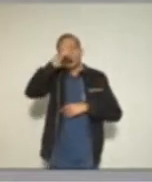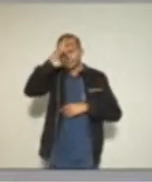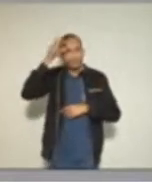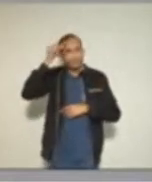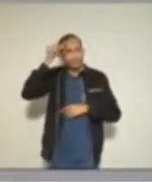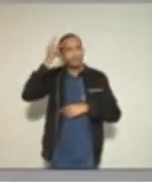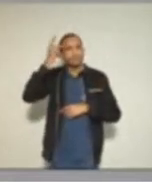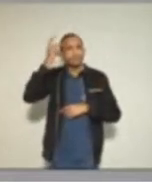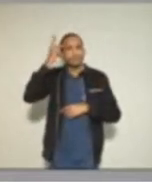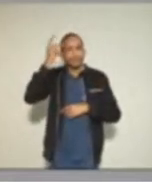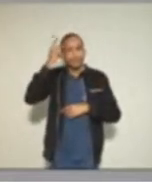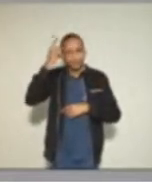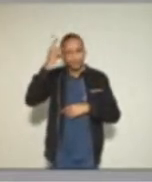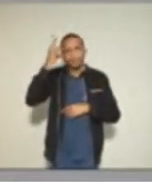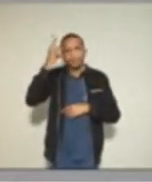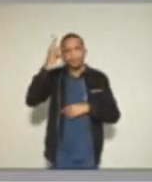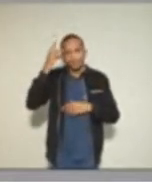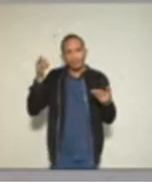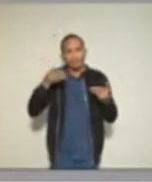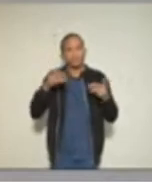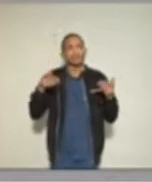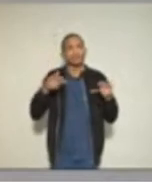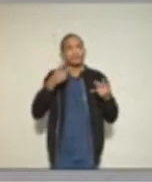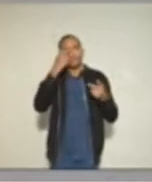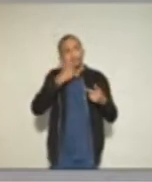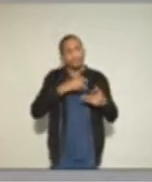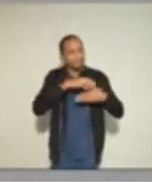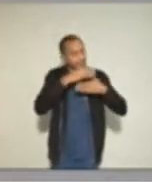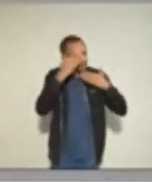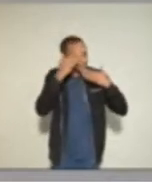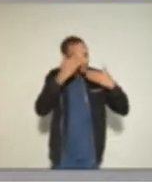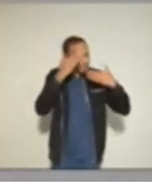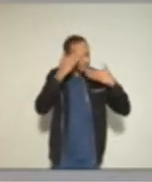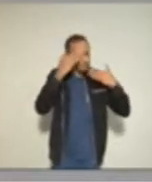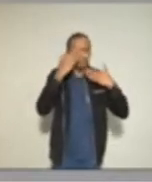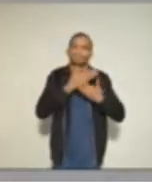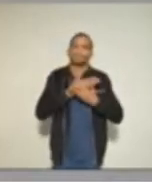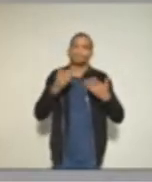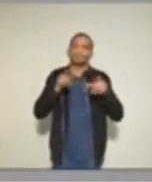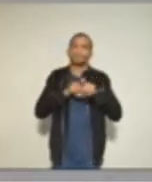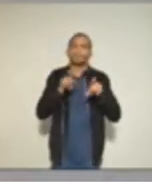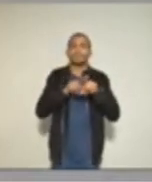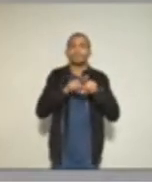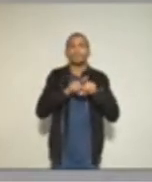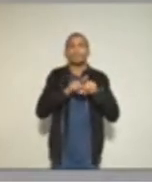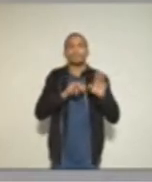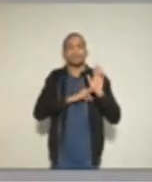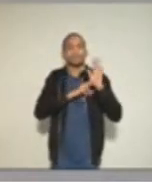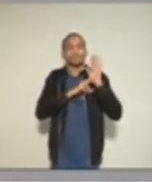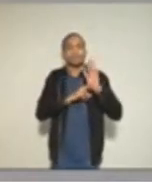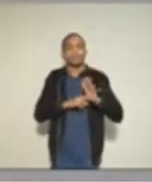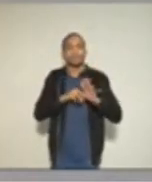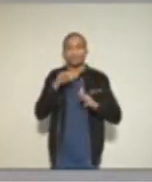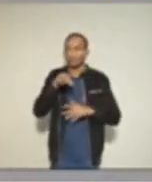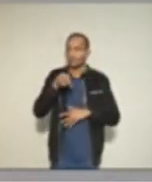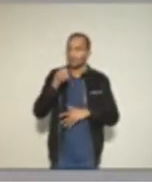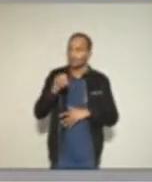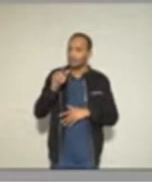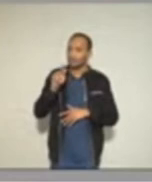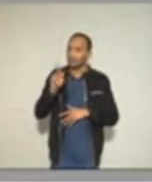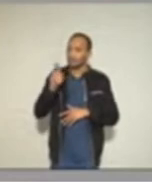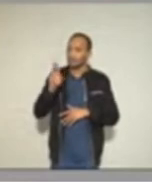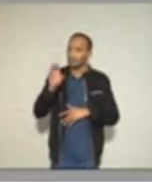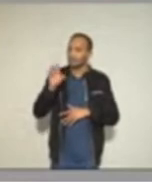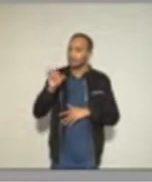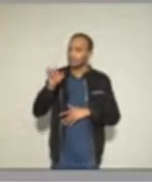Paulo, ao qual eu faço aqui meus agradecimentos. Ao desembargador Nogueira